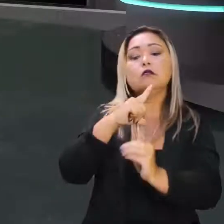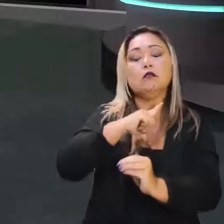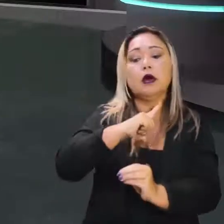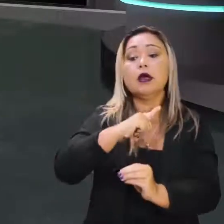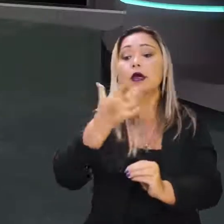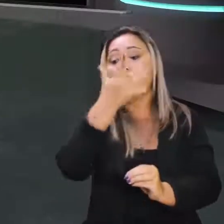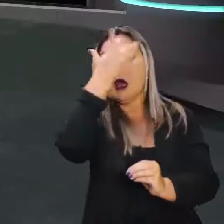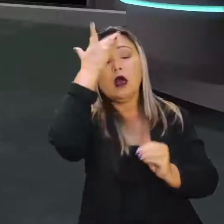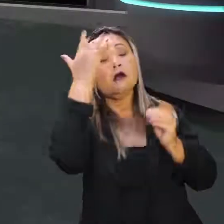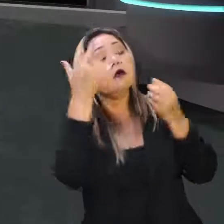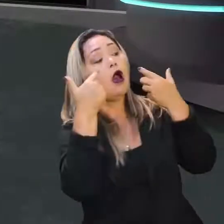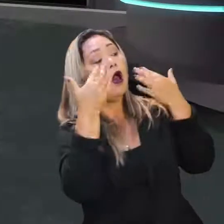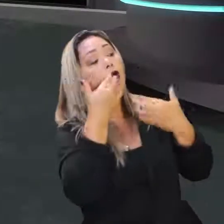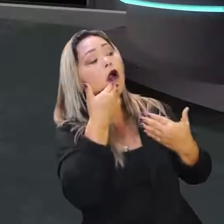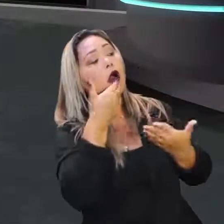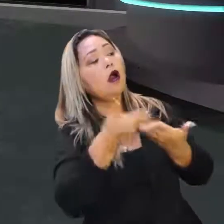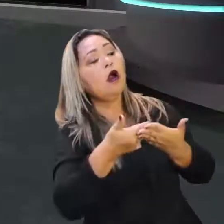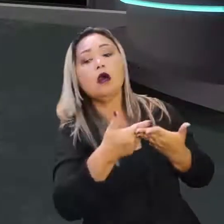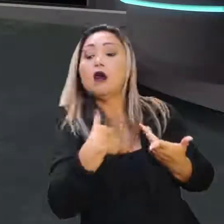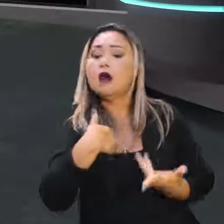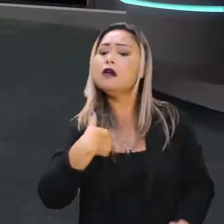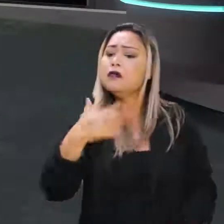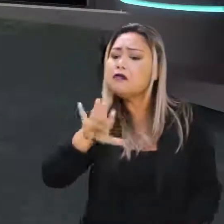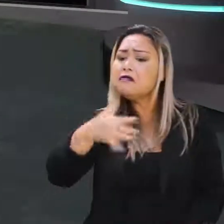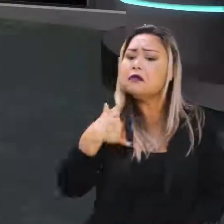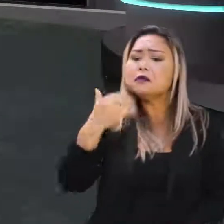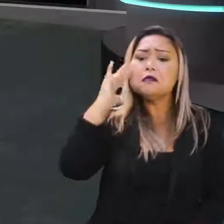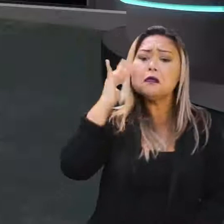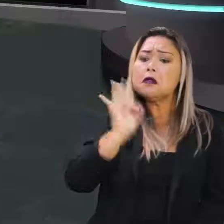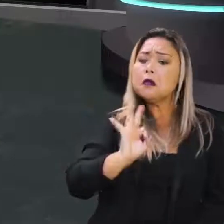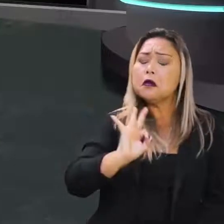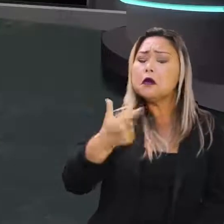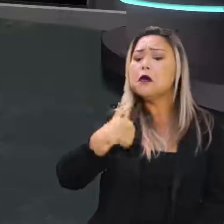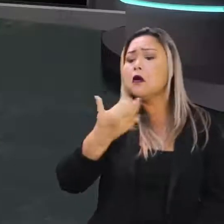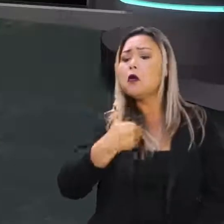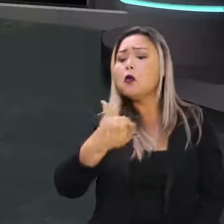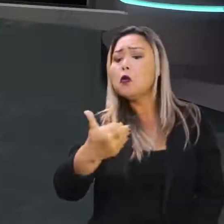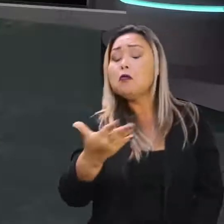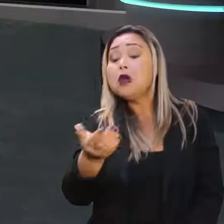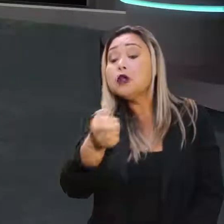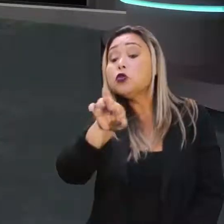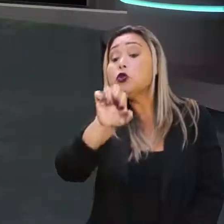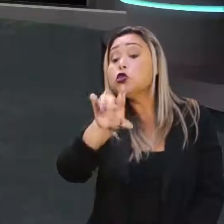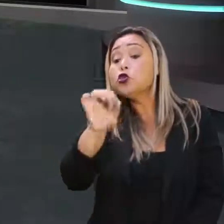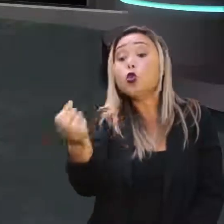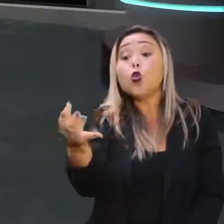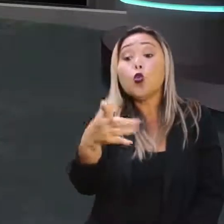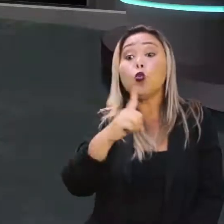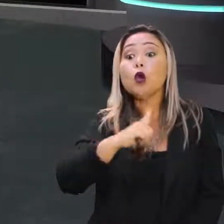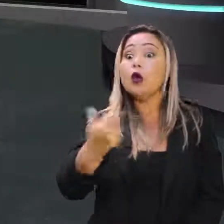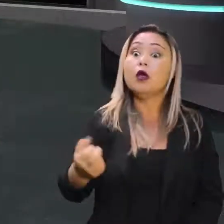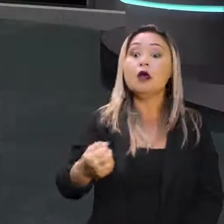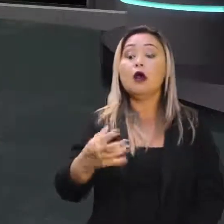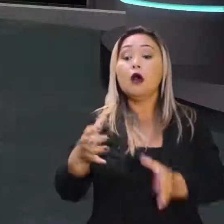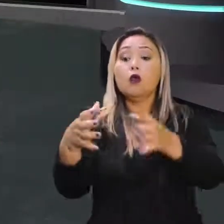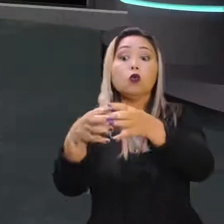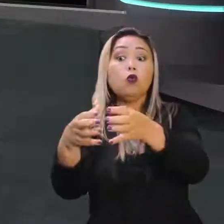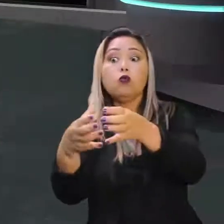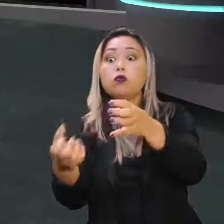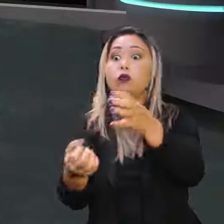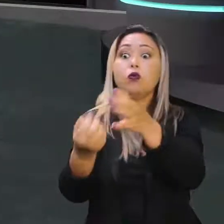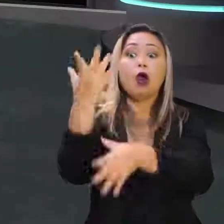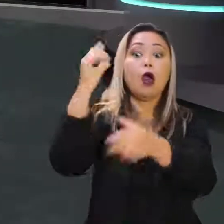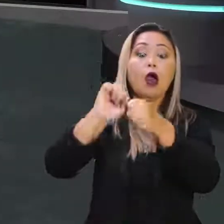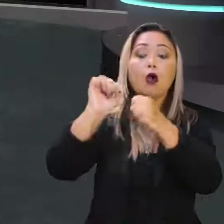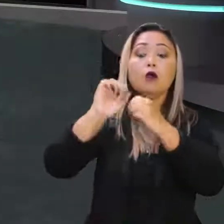das pessoas. Verdade, às vezes a gente fica sem entender, né? De repente, começa um estilo novo, aí surgem novos grupos de